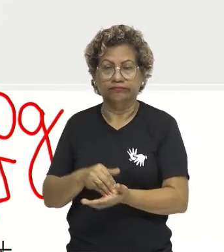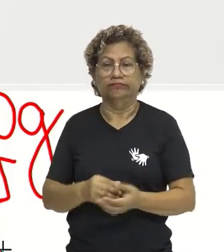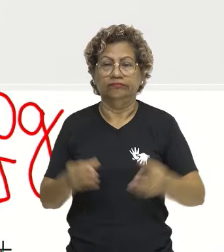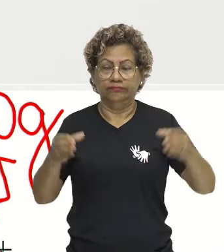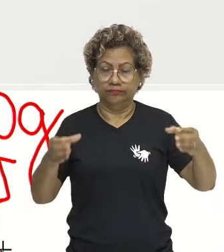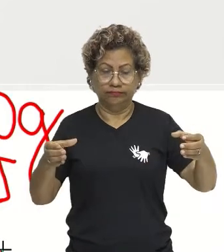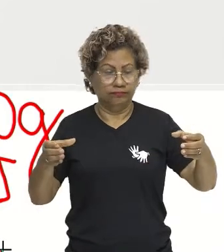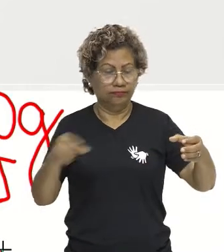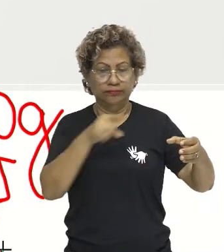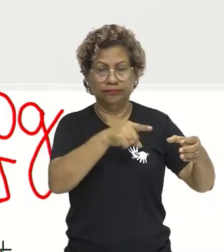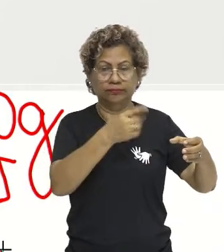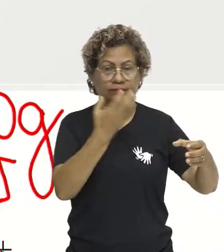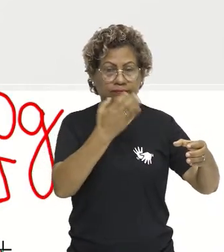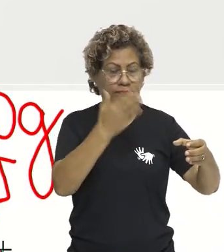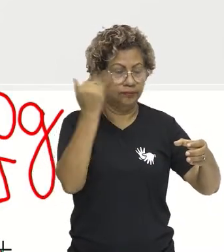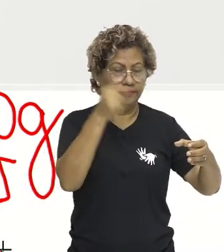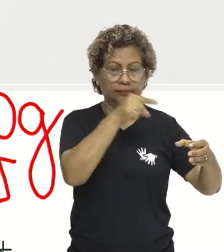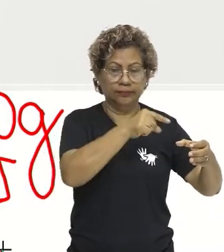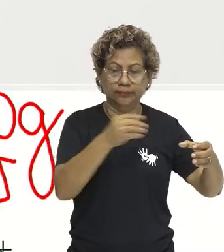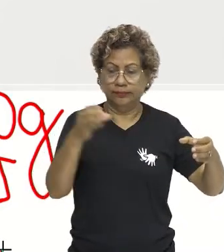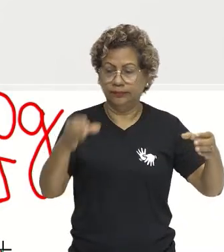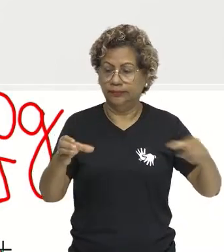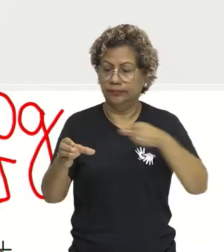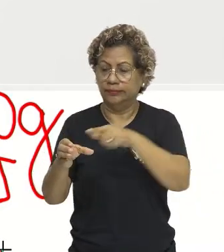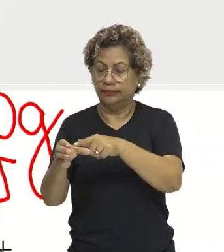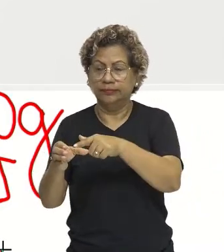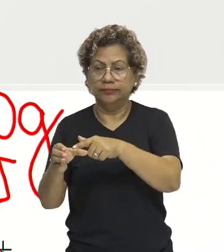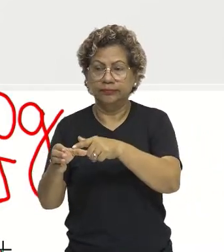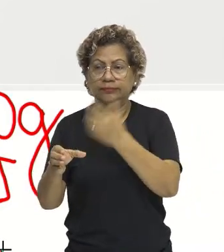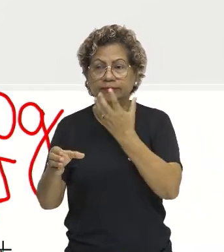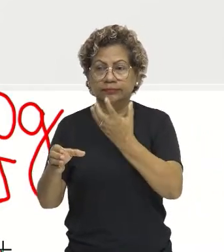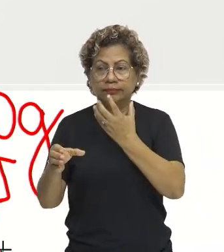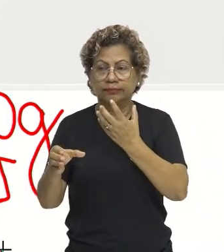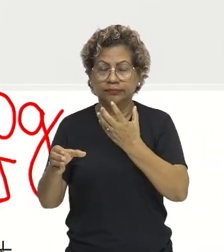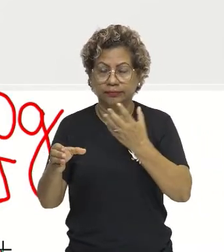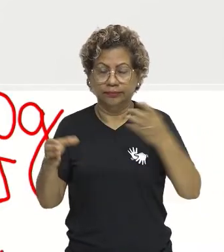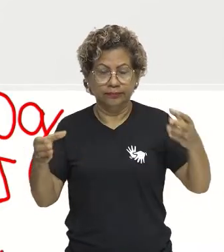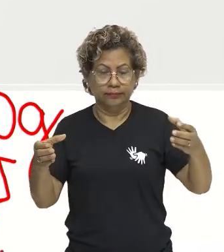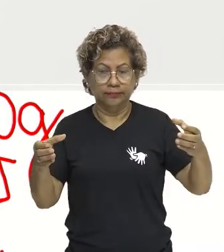temperatura. Aí sim, vamos ver, vamos analisar aqui.